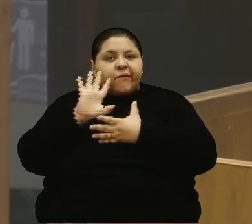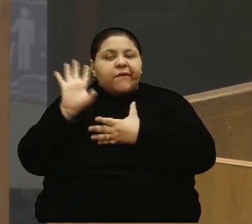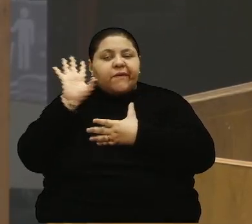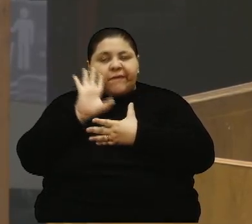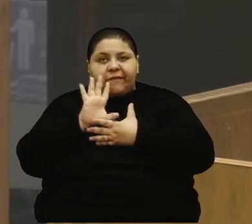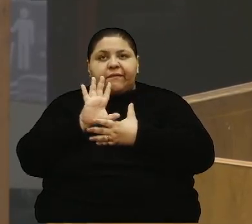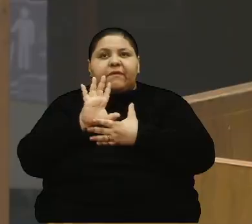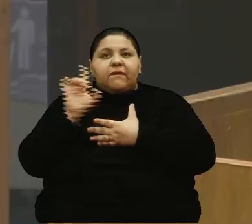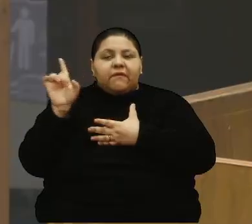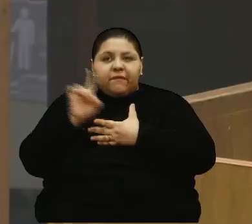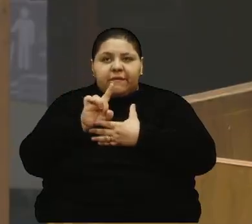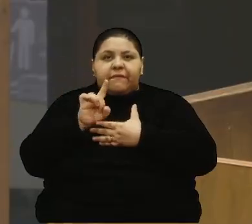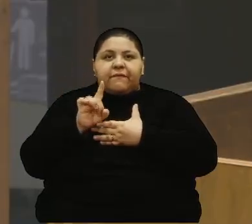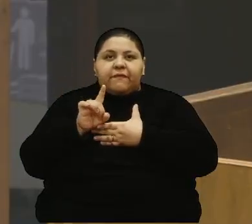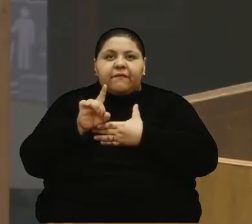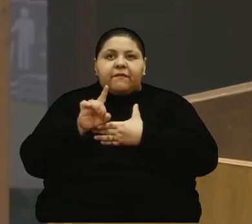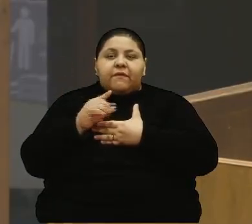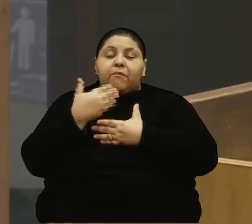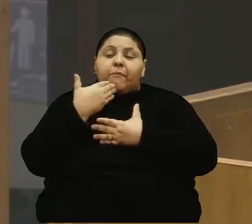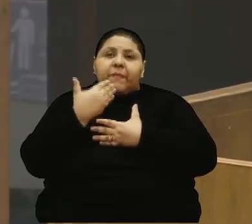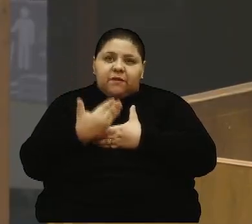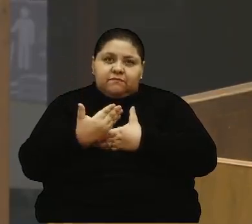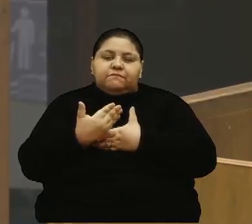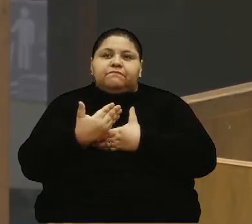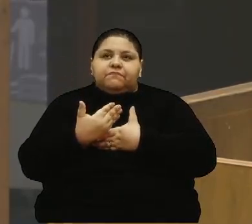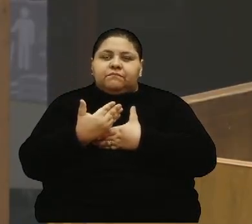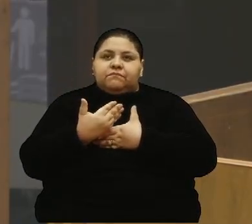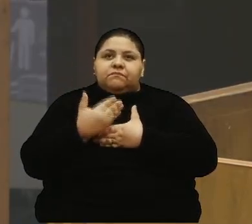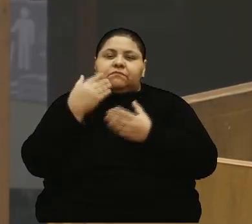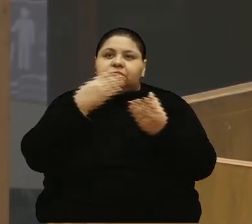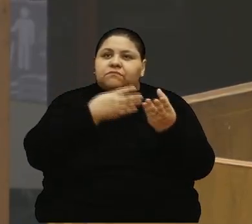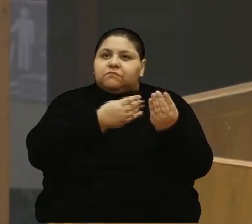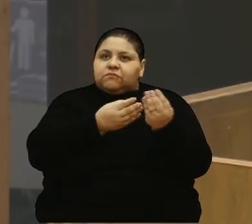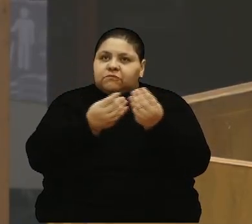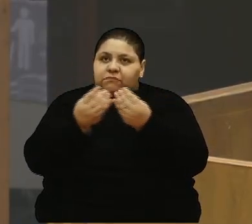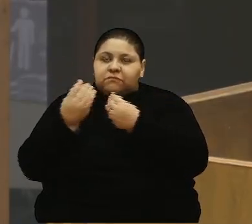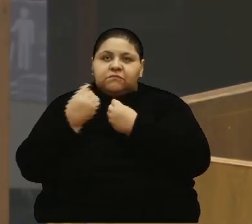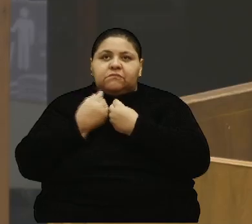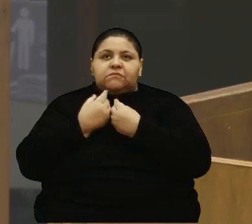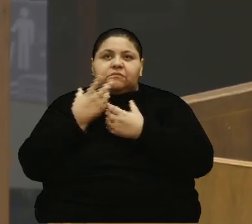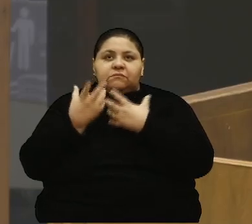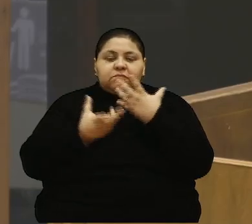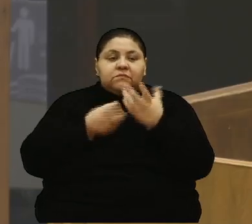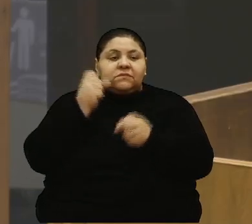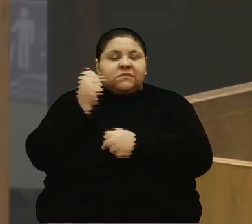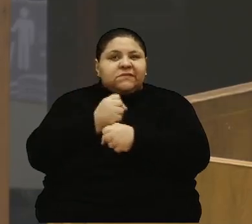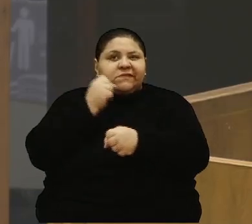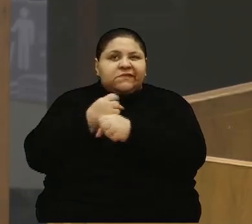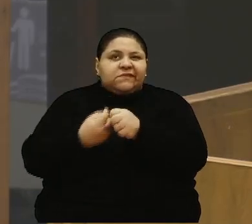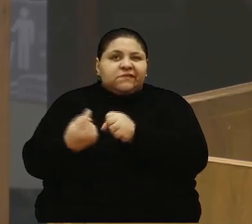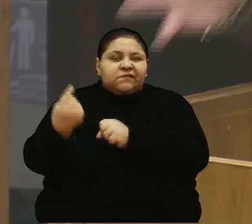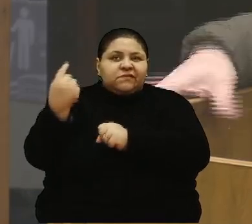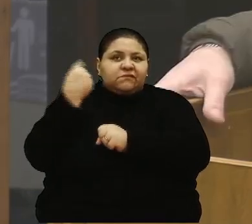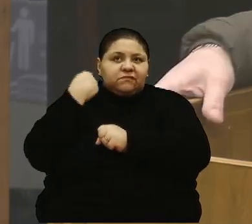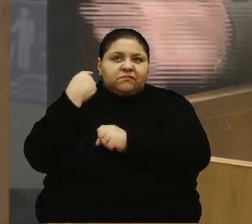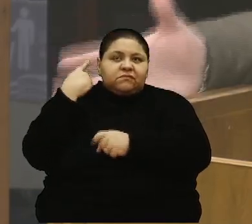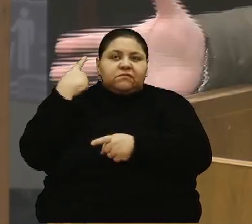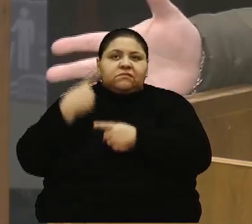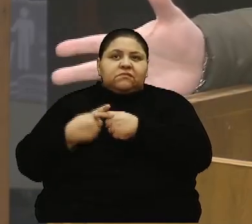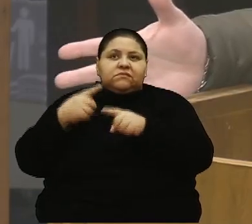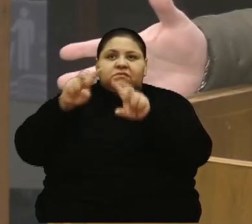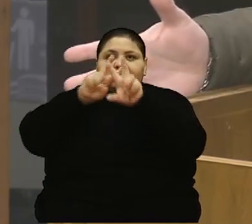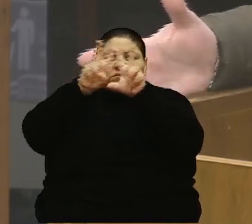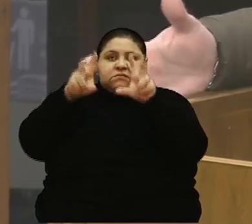e era algo que era solicitado por muitos e muitos anos atrás, justamente essa pauta